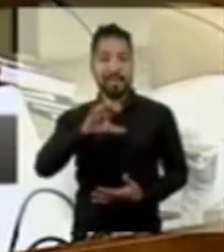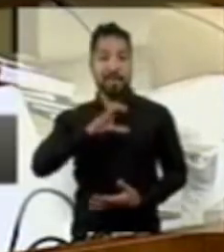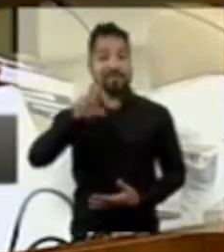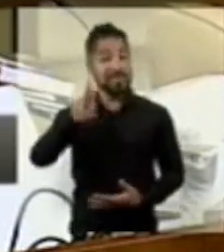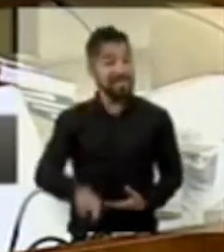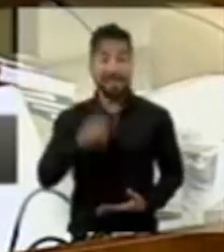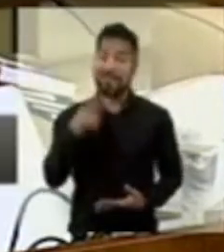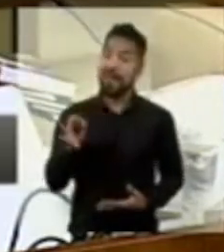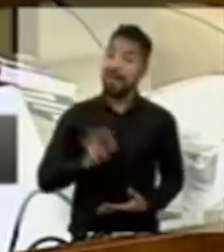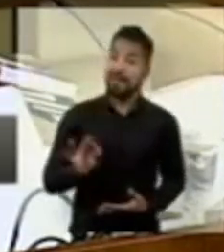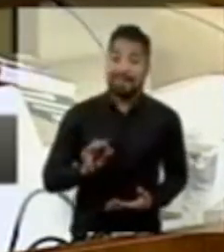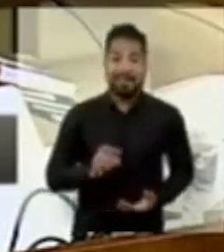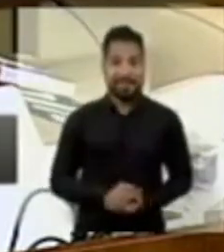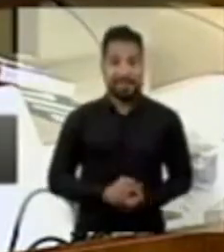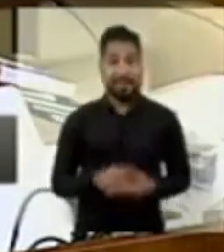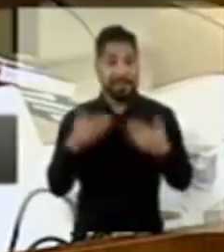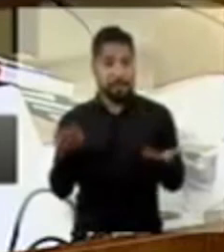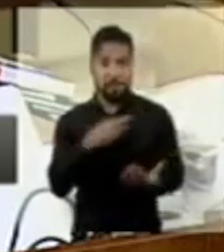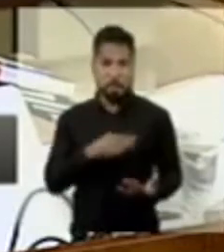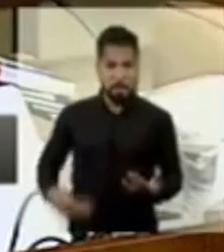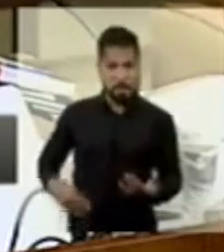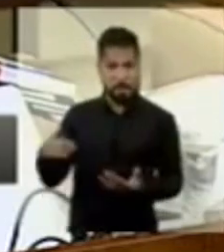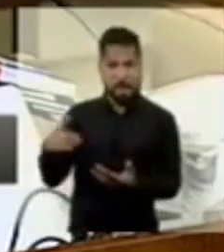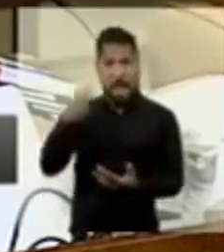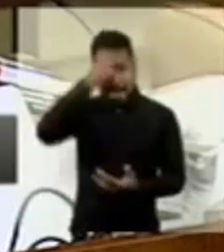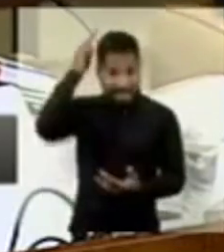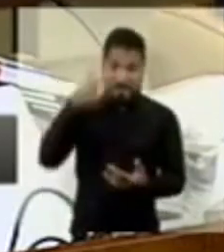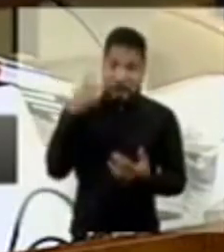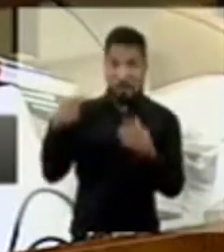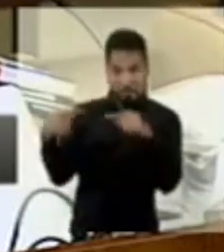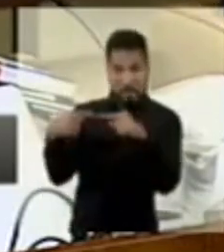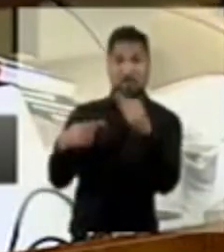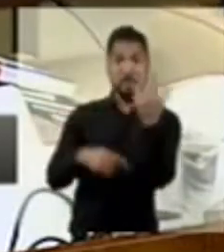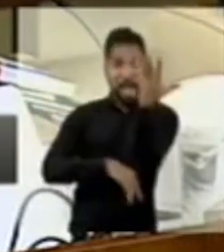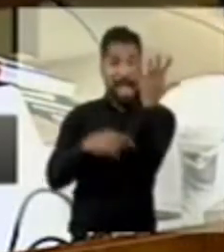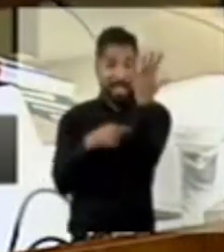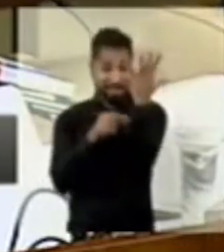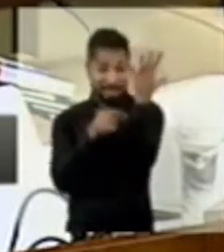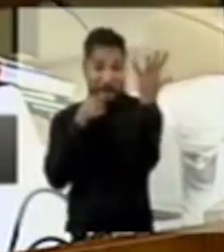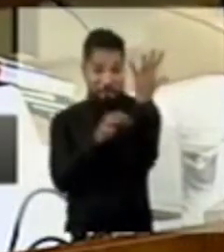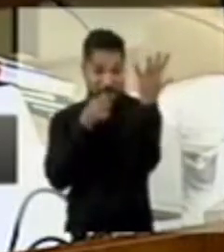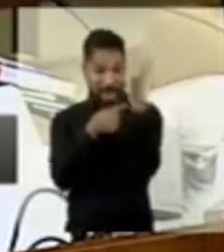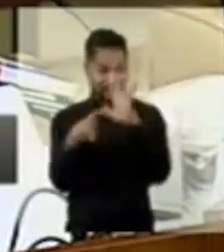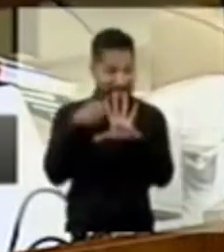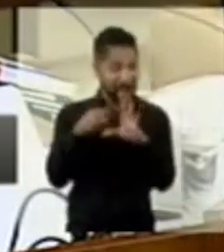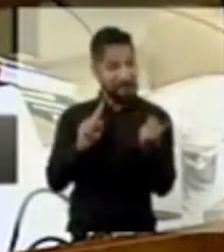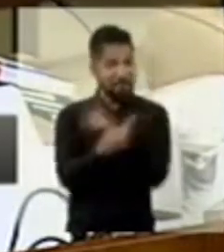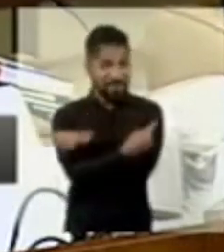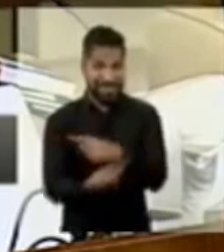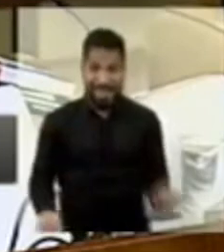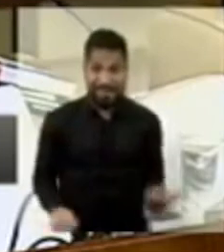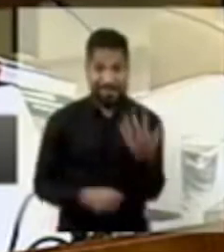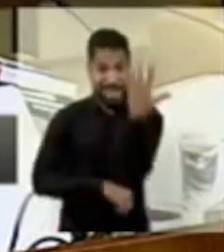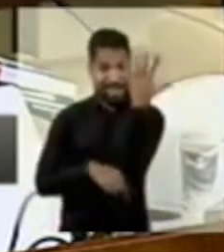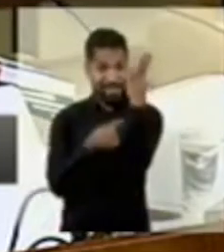como disse benício alexandre autor de pleno acordo a jabuticaba é o contrário a jabuticaba ao